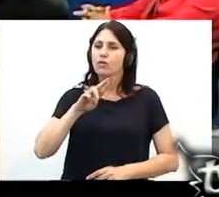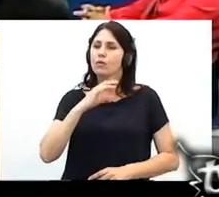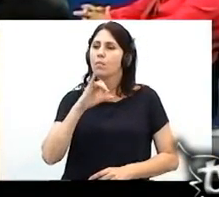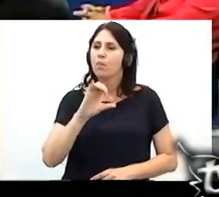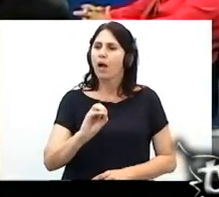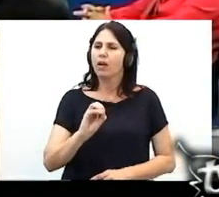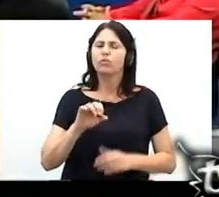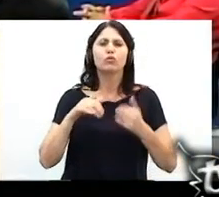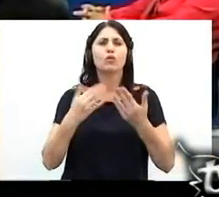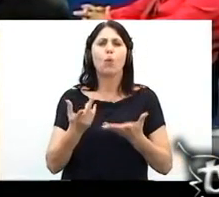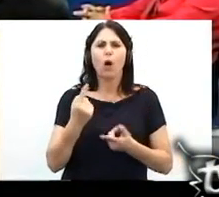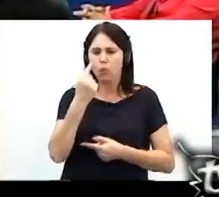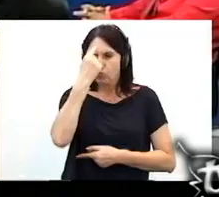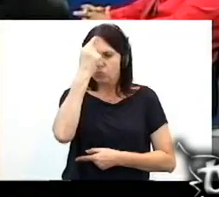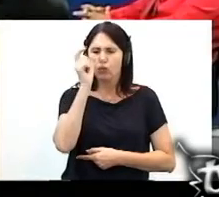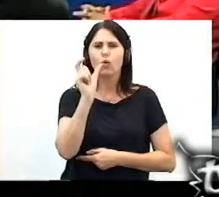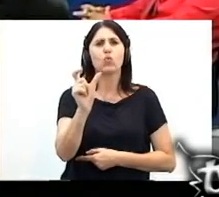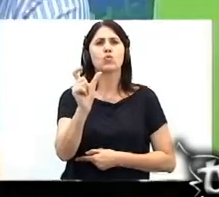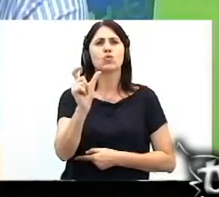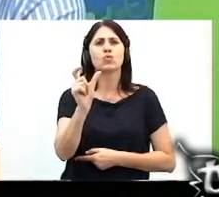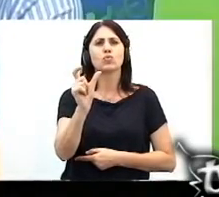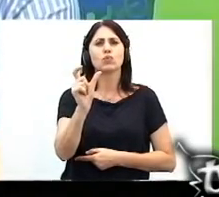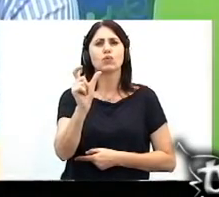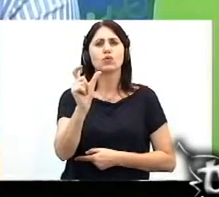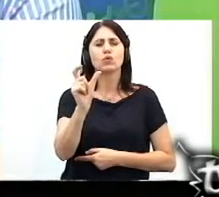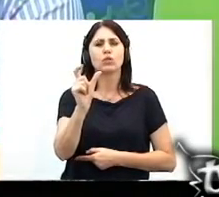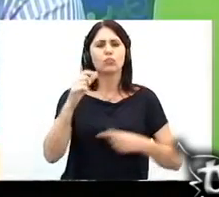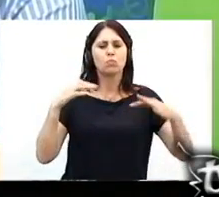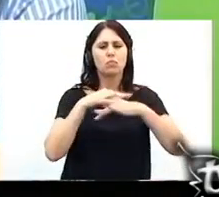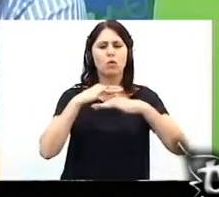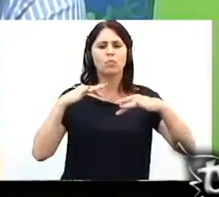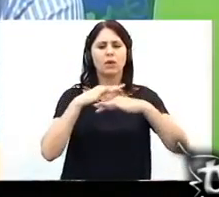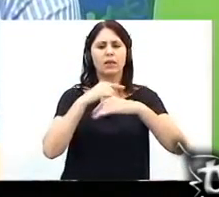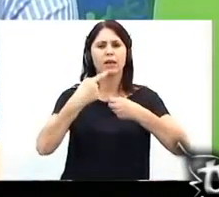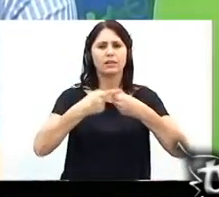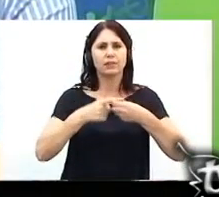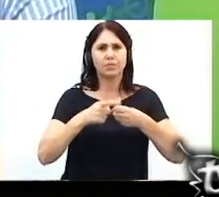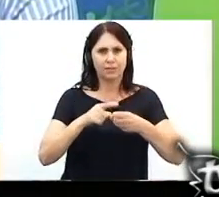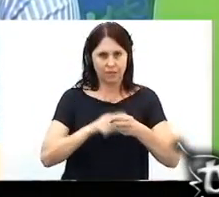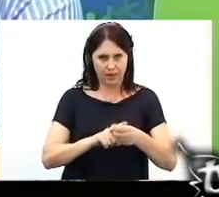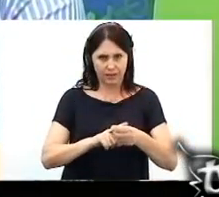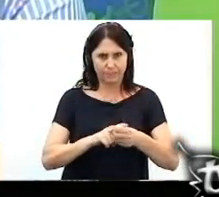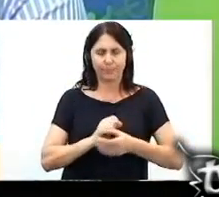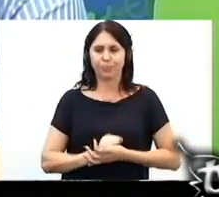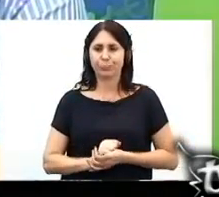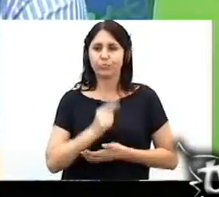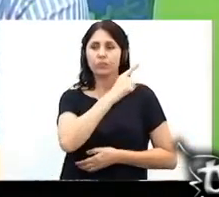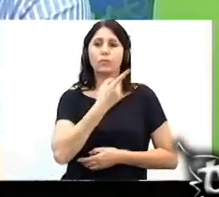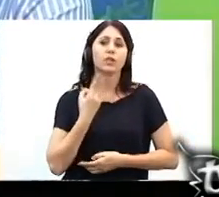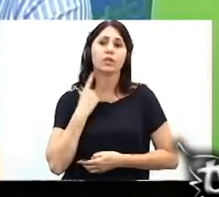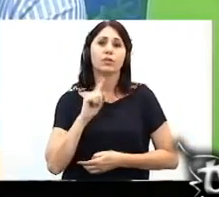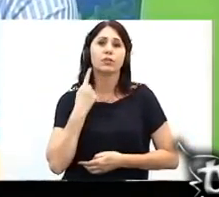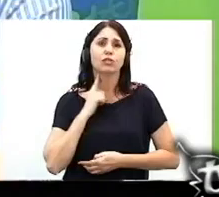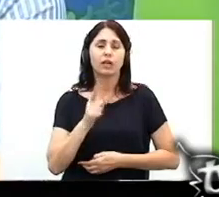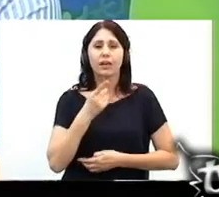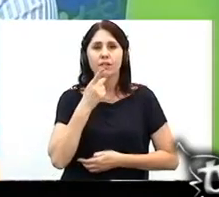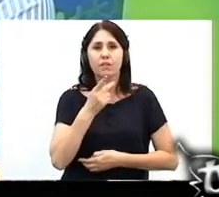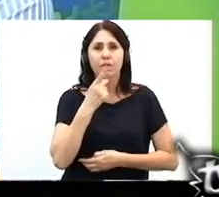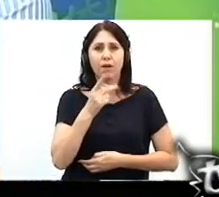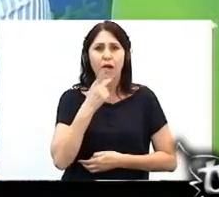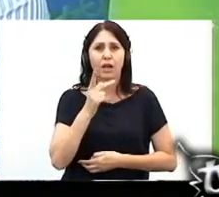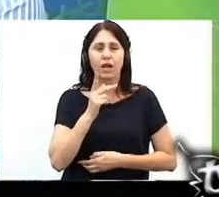mobilidade urbana e cidade educadora. Professor Márcio, qual o conceito de mobilidade